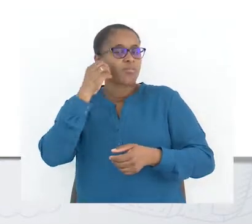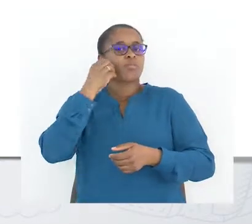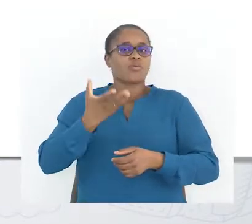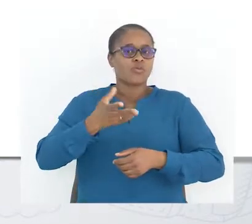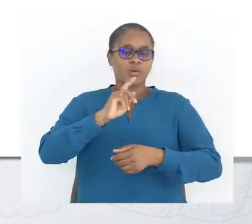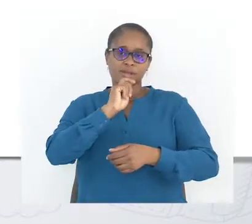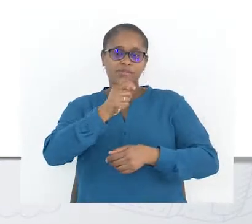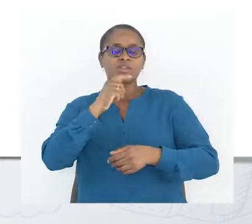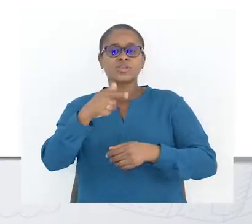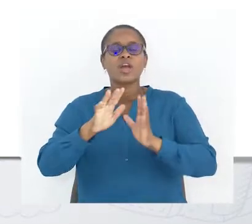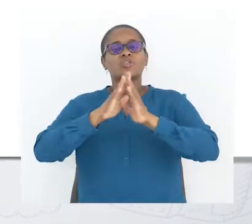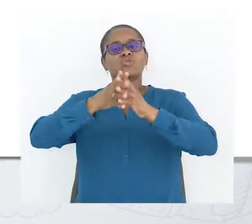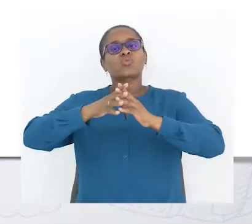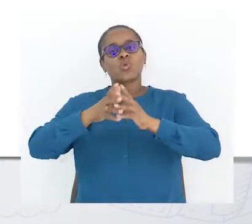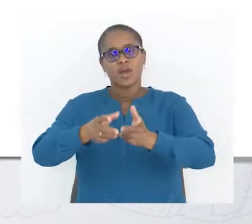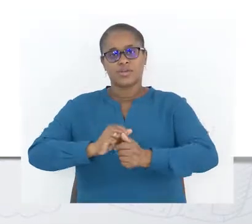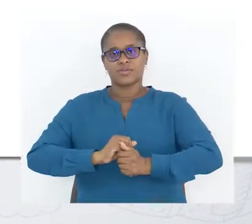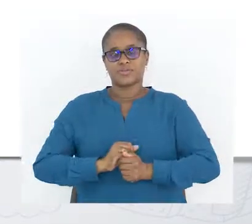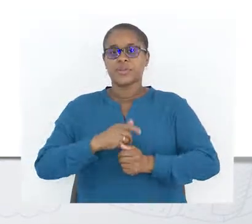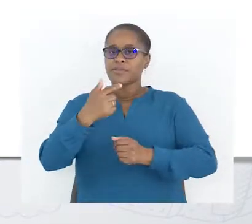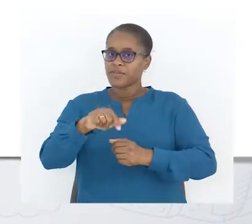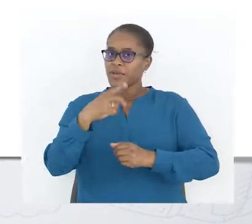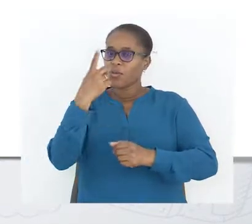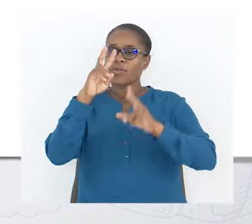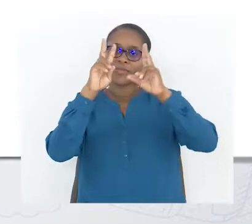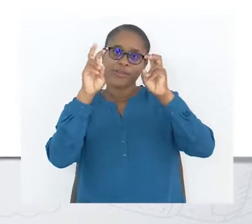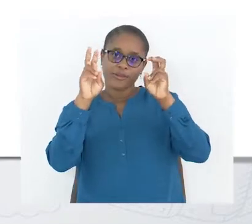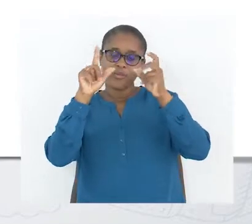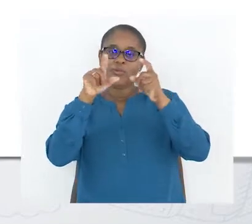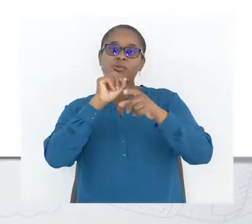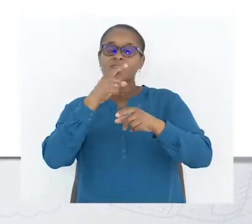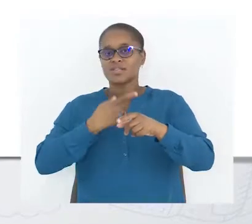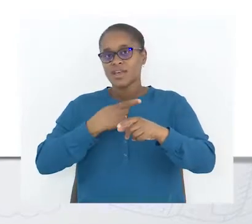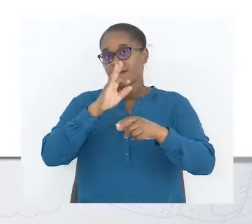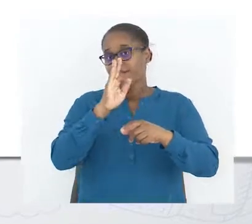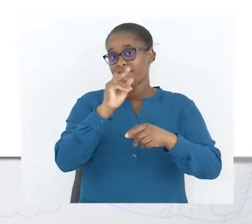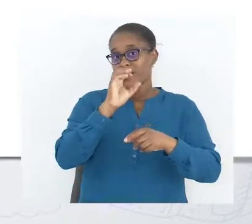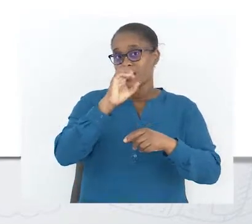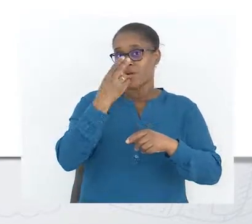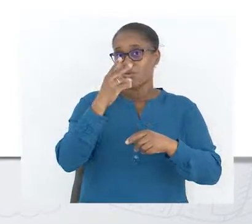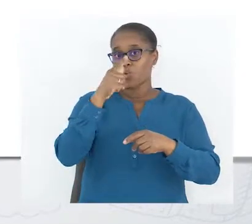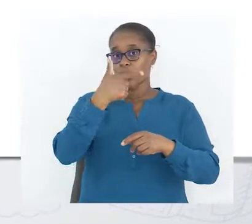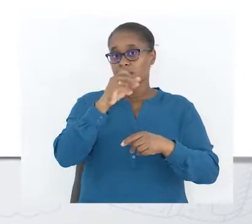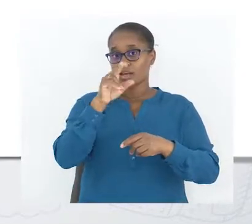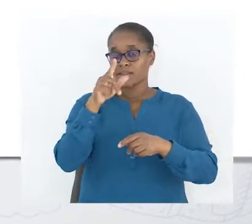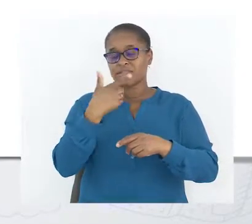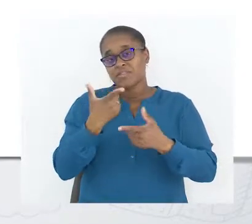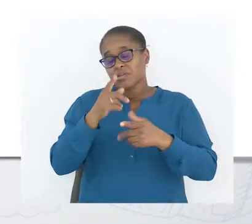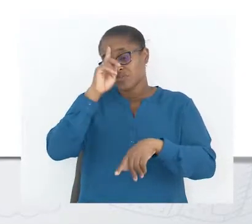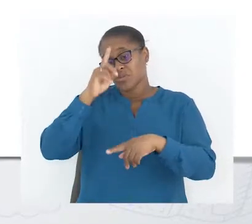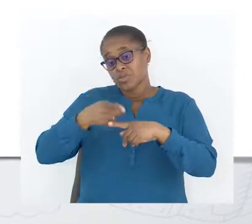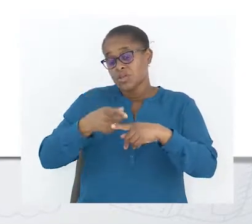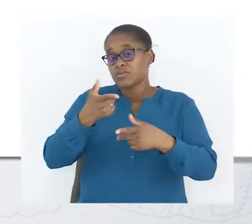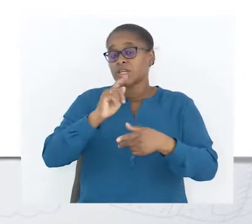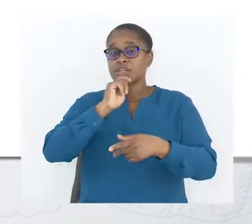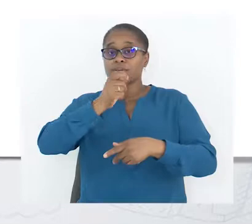como é que a entrevista está estruturada. Temos um título que pode ser facultativo, dependendo da